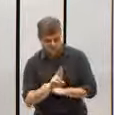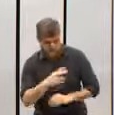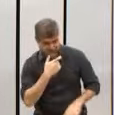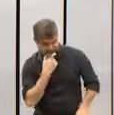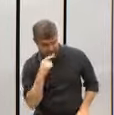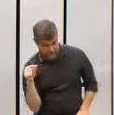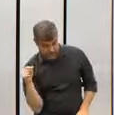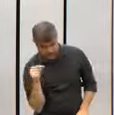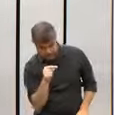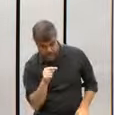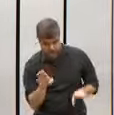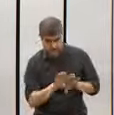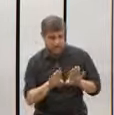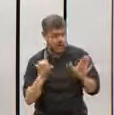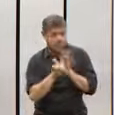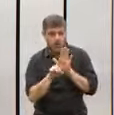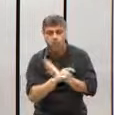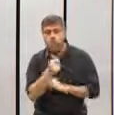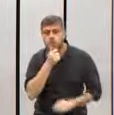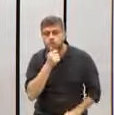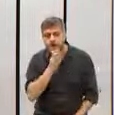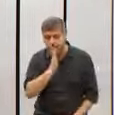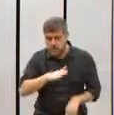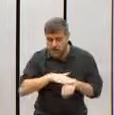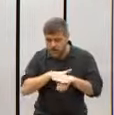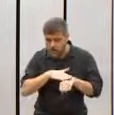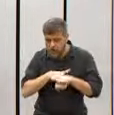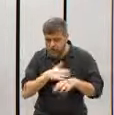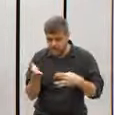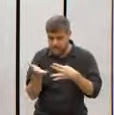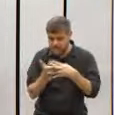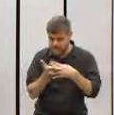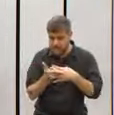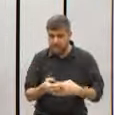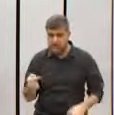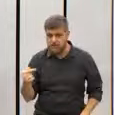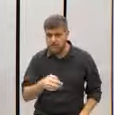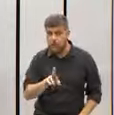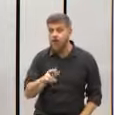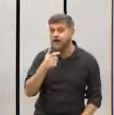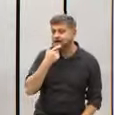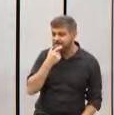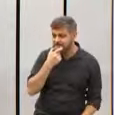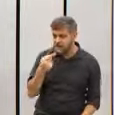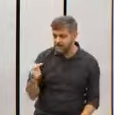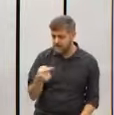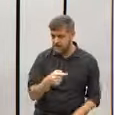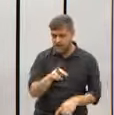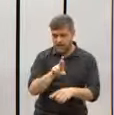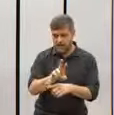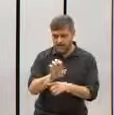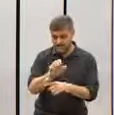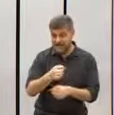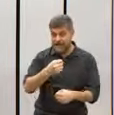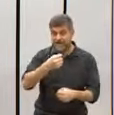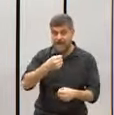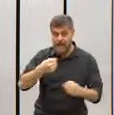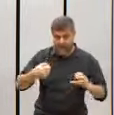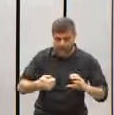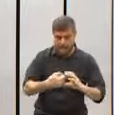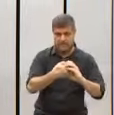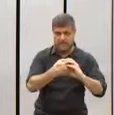você, inclusive, a gente não perguntou ainda, mas já conversamos no intervalo. O Renê, ele faz parte da Pascamp, né,